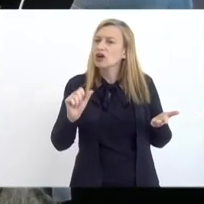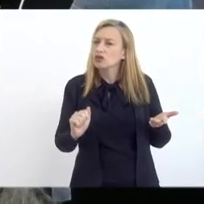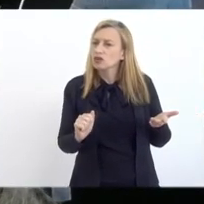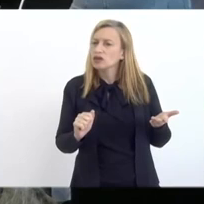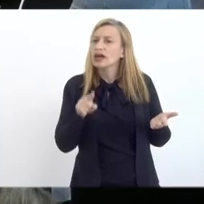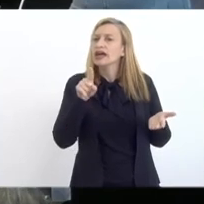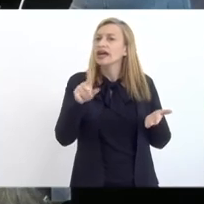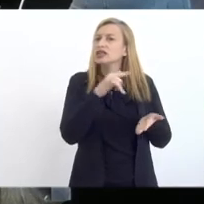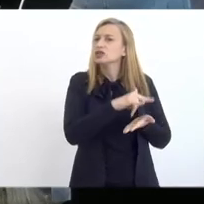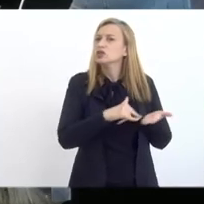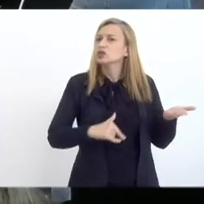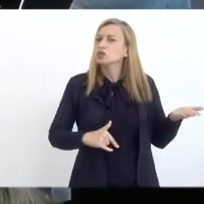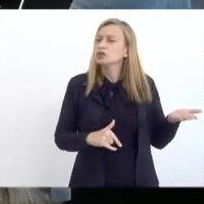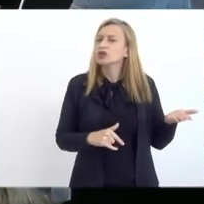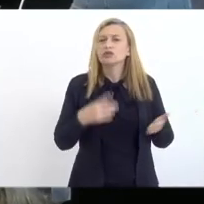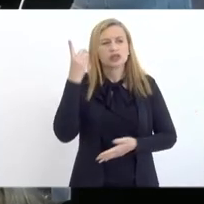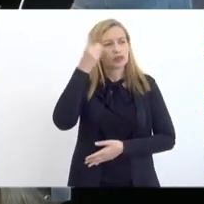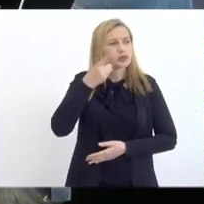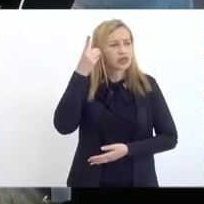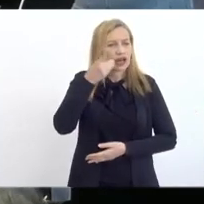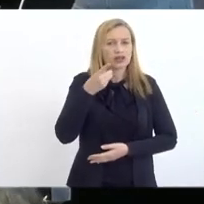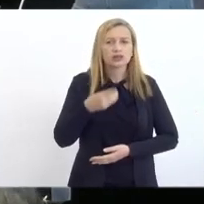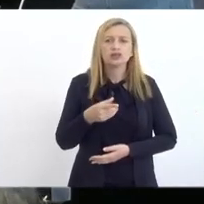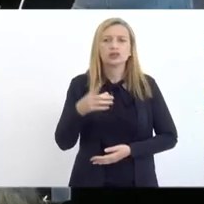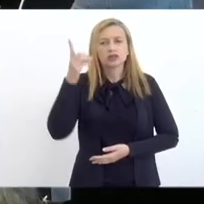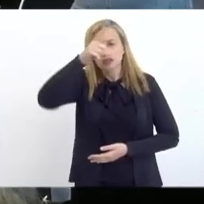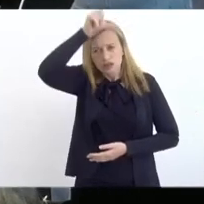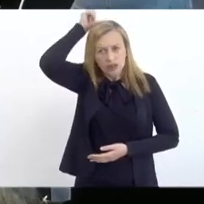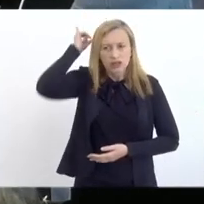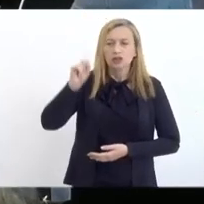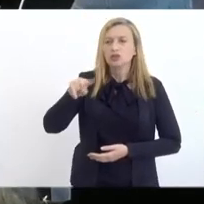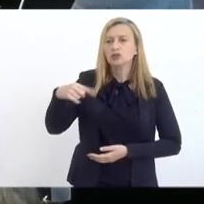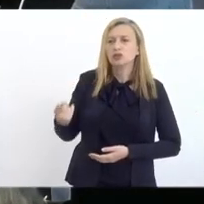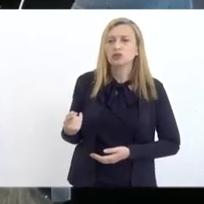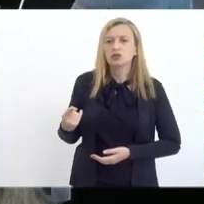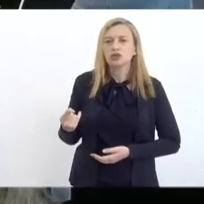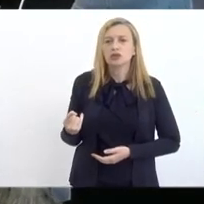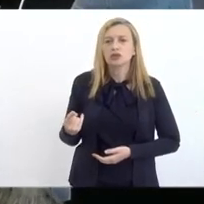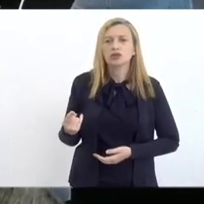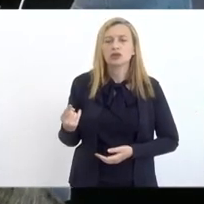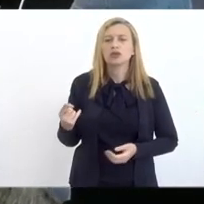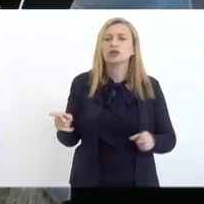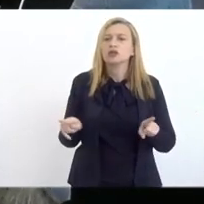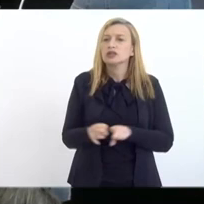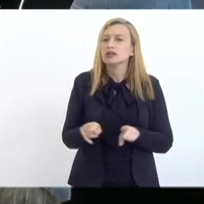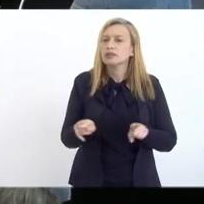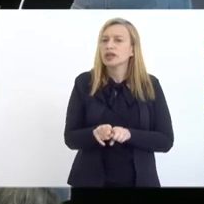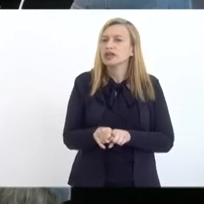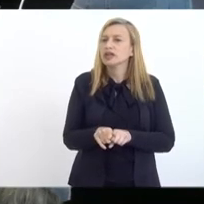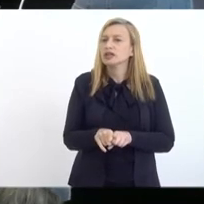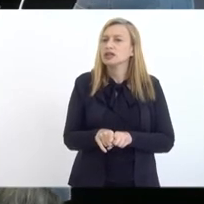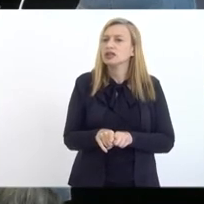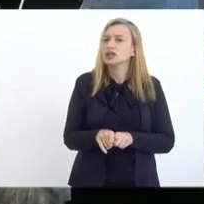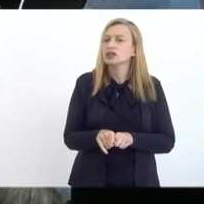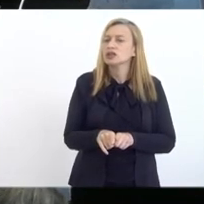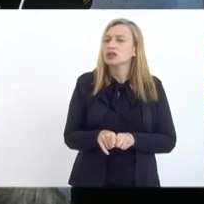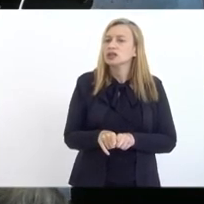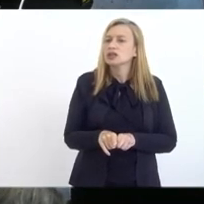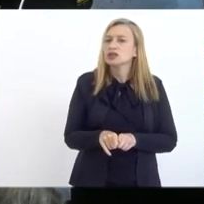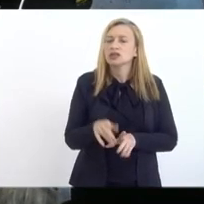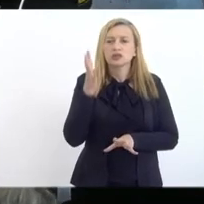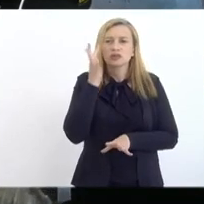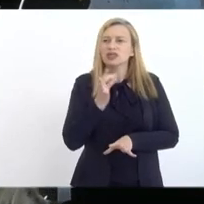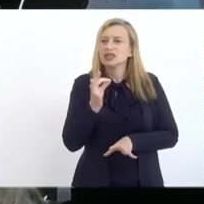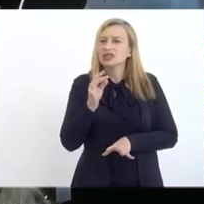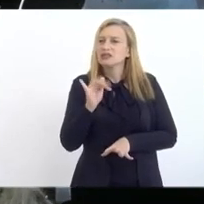Esse documento, deputados, Luiz Paulo e os demais, né, ele também se encontra respaldado, né, não sei se o Felipe